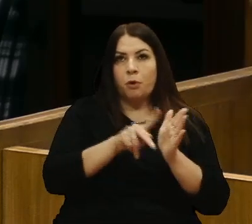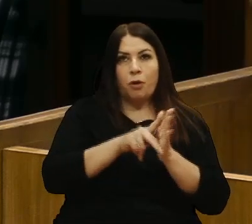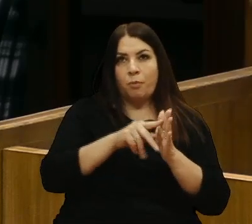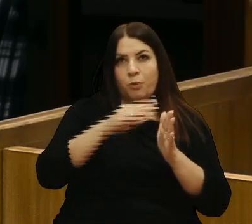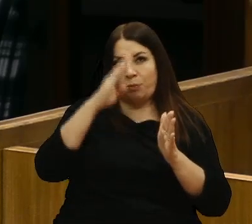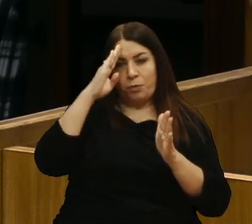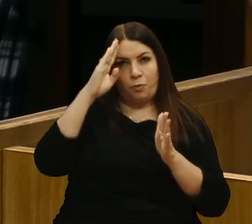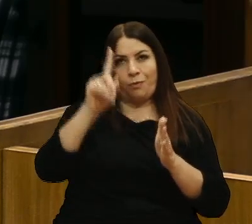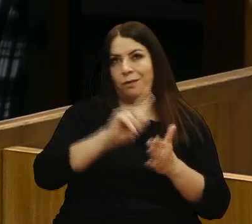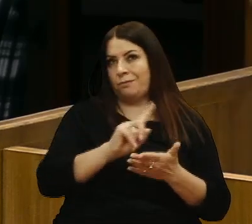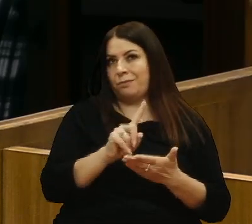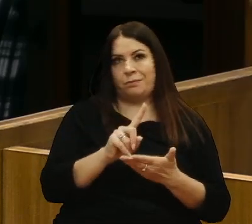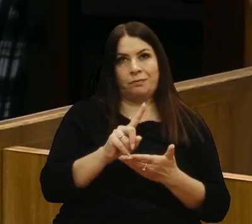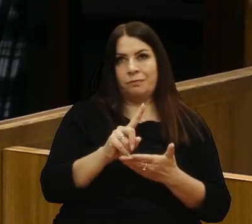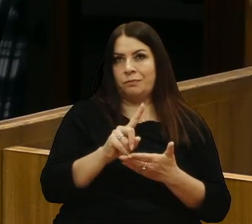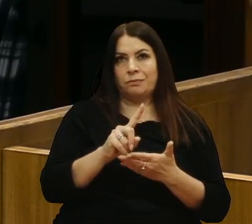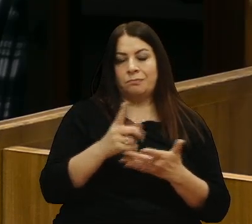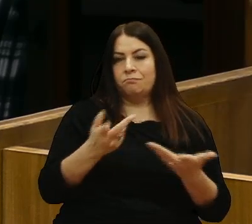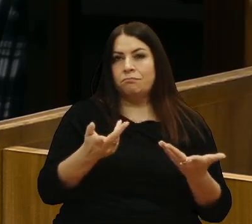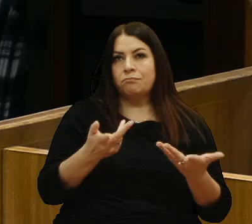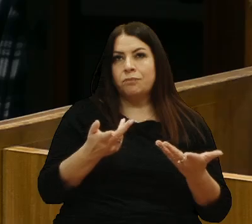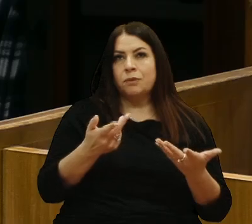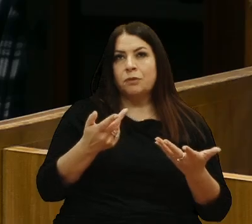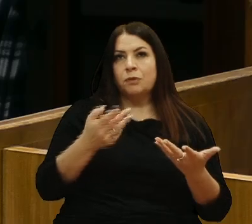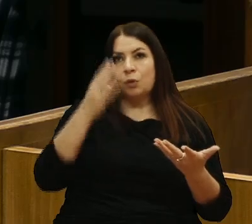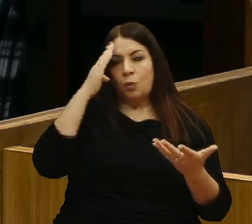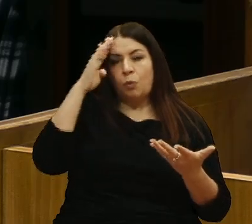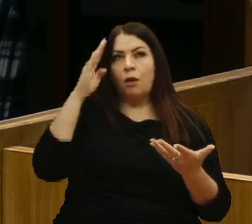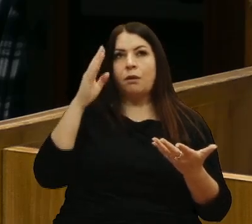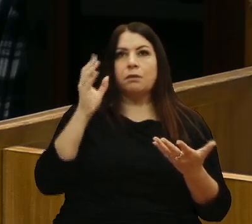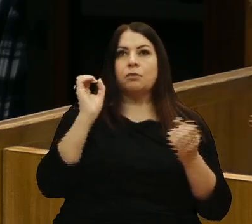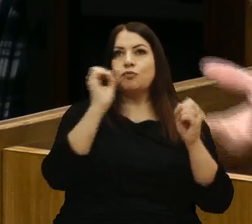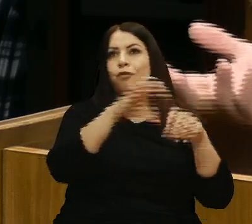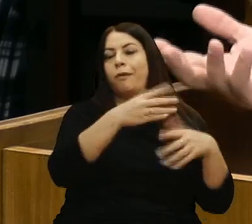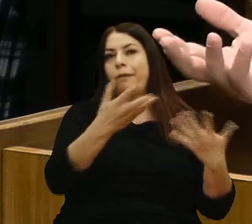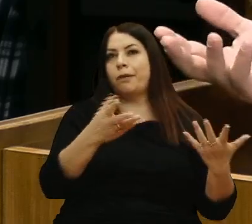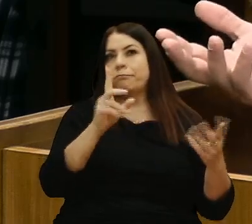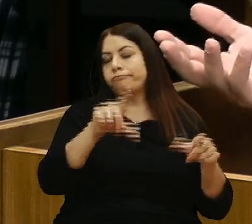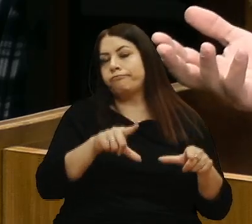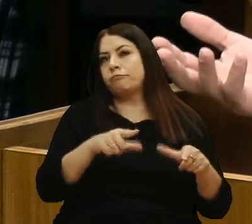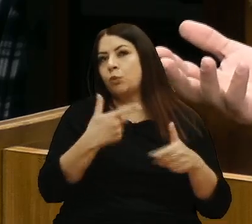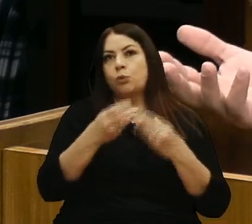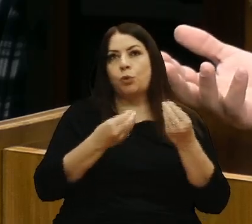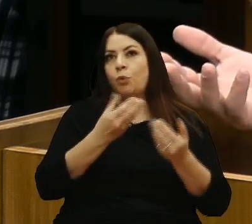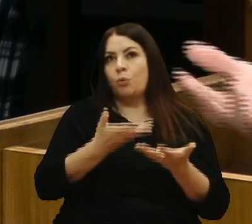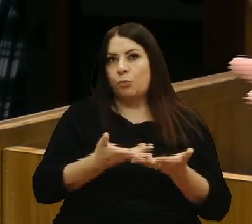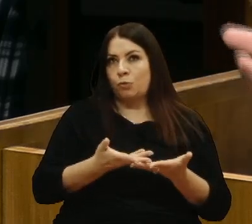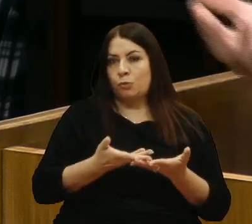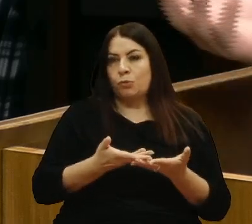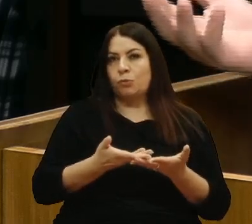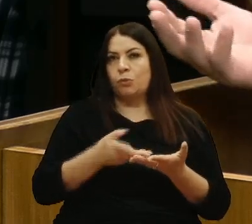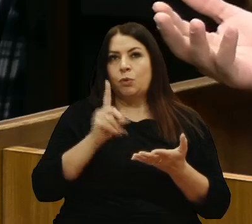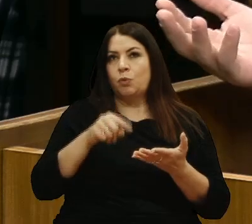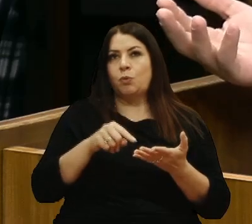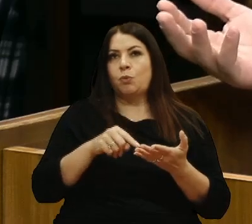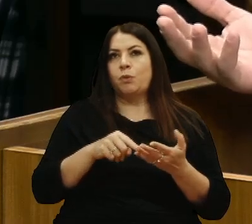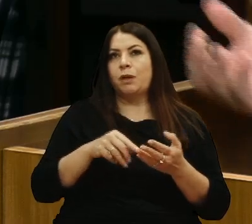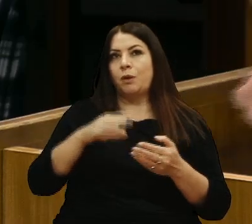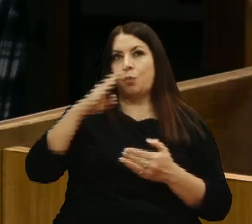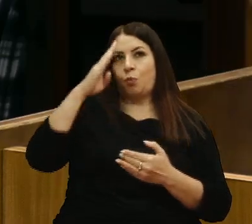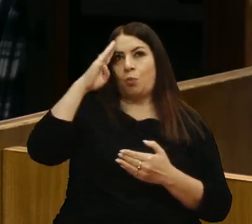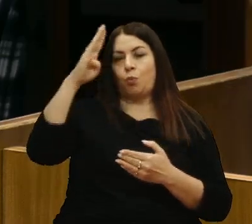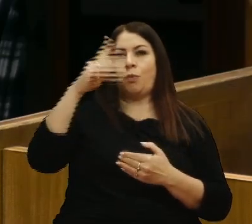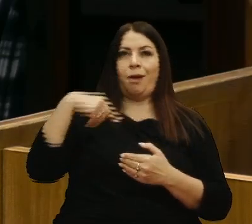guarda. A guarda está praticamente jogada num local que não tem condições. Não é um quartel.